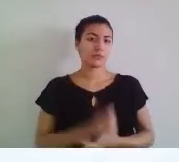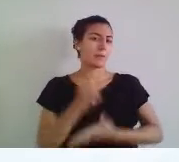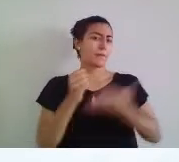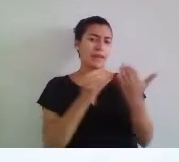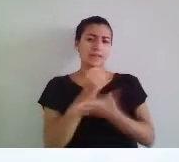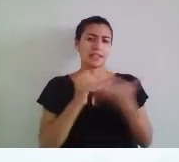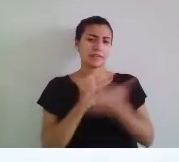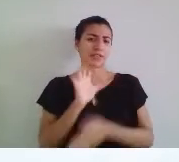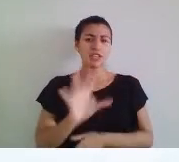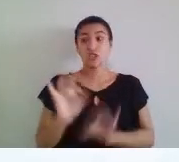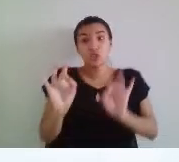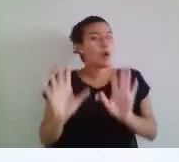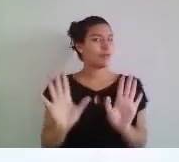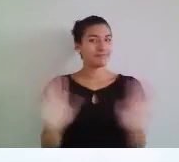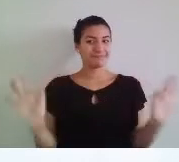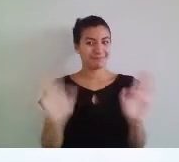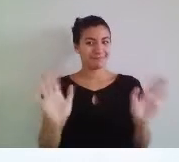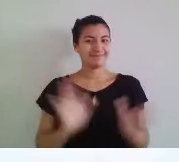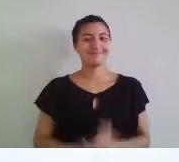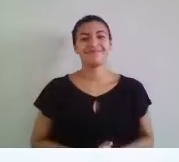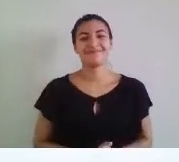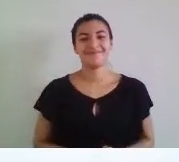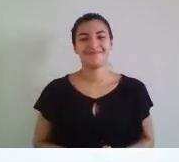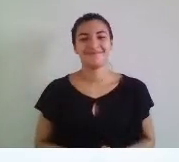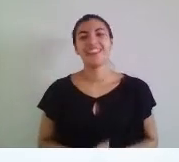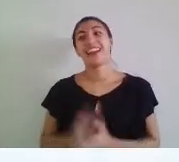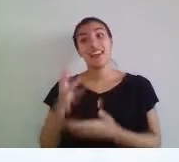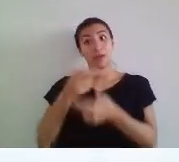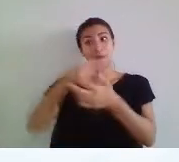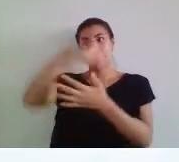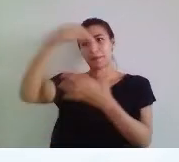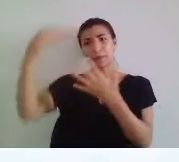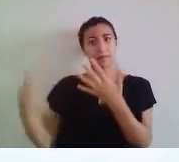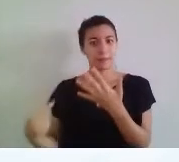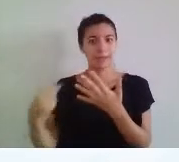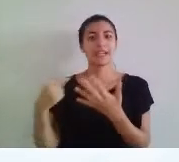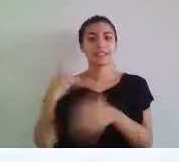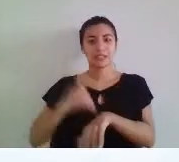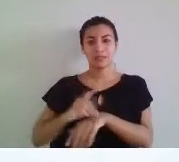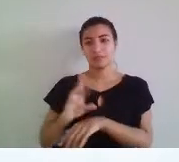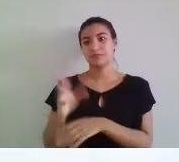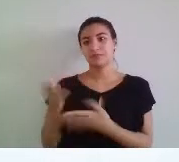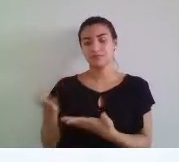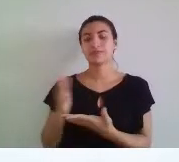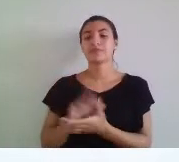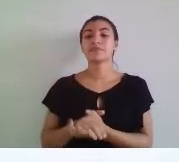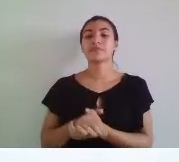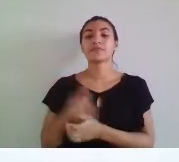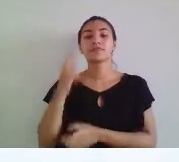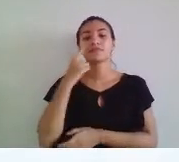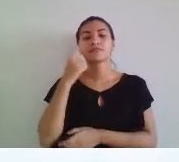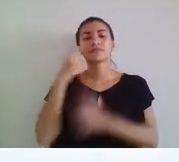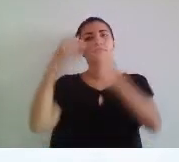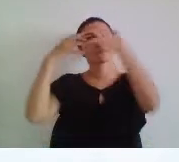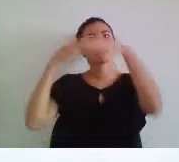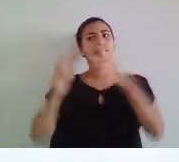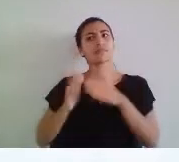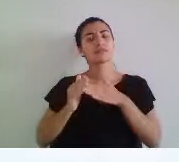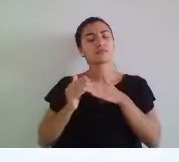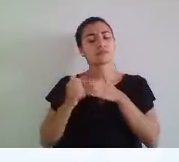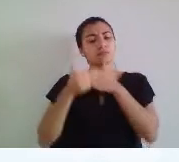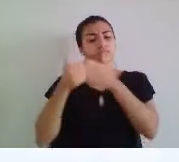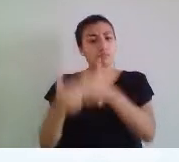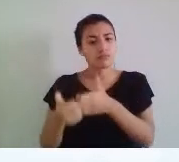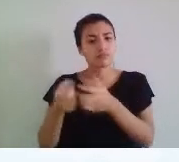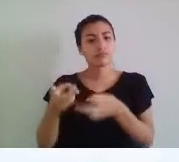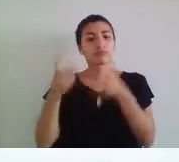é só isso, basicamente isso. Não, isso é muita coisa, doutora. E também, seguindo aqui o teu raciocínio, a gente observa que